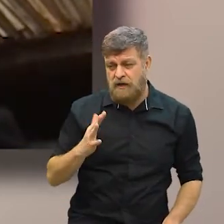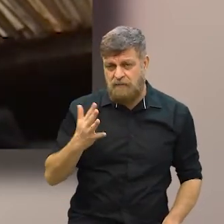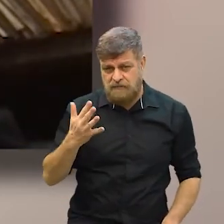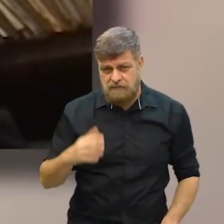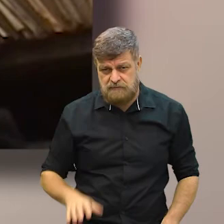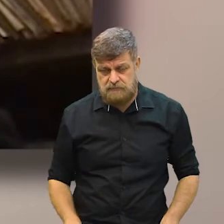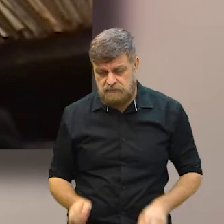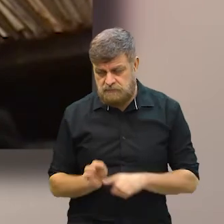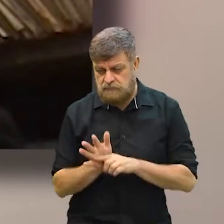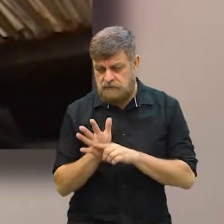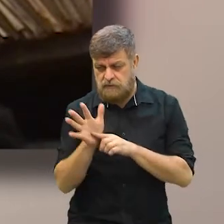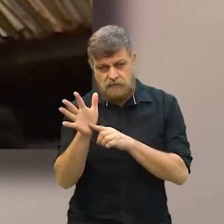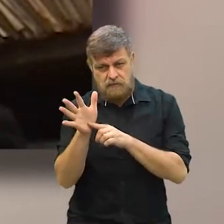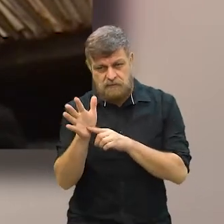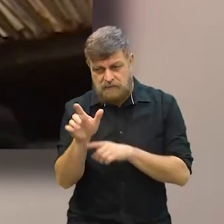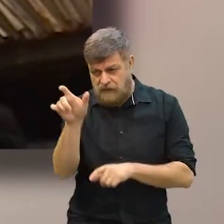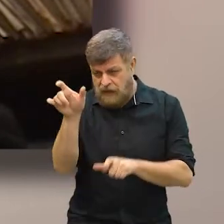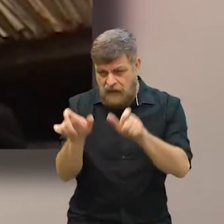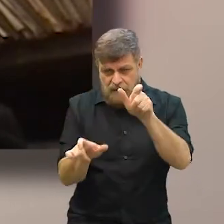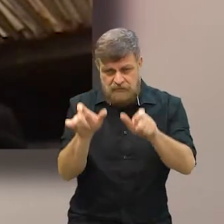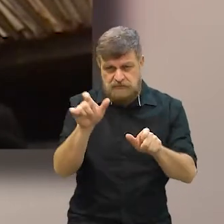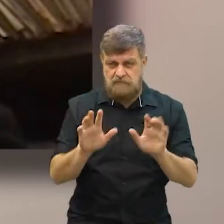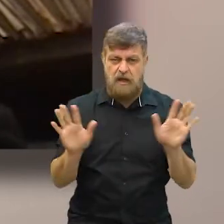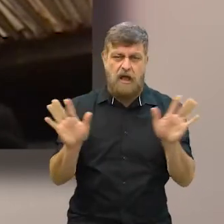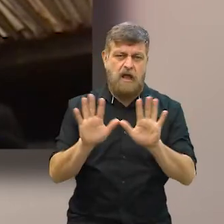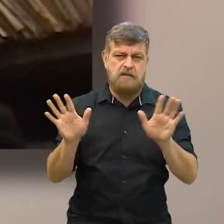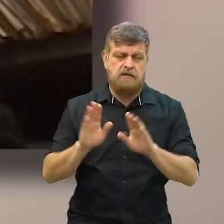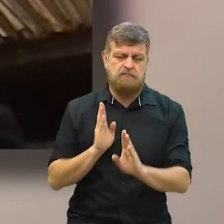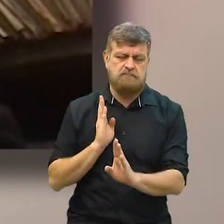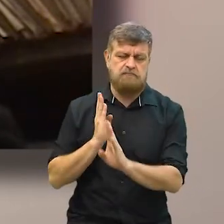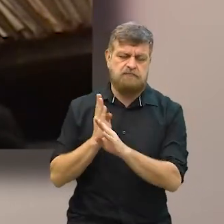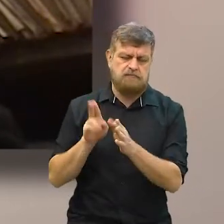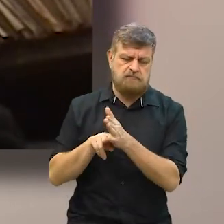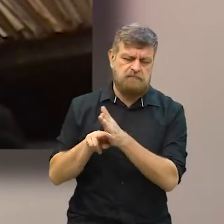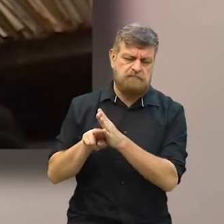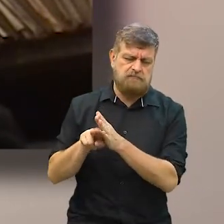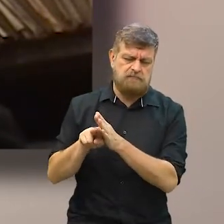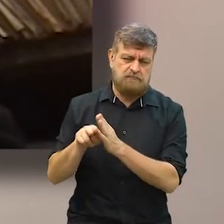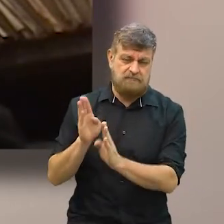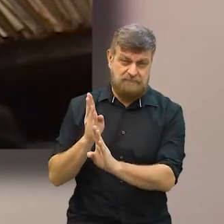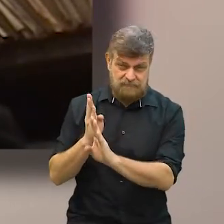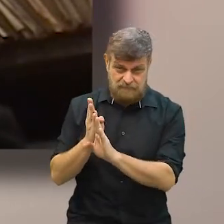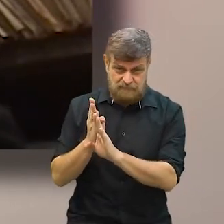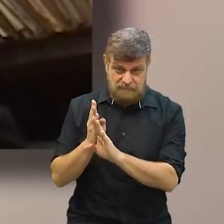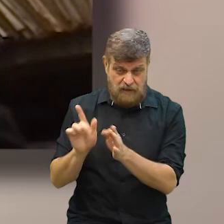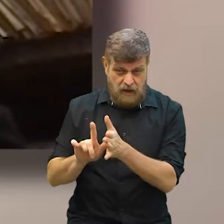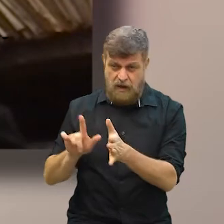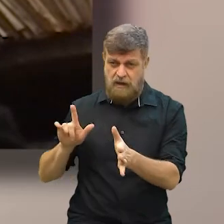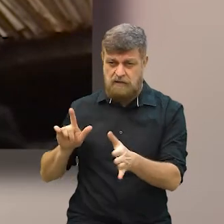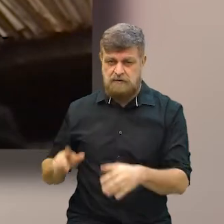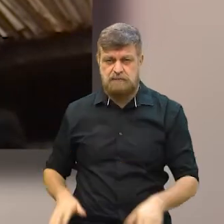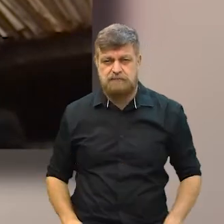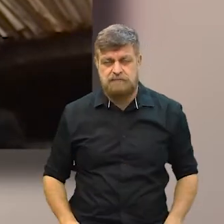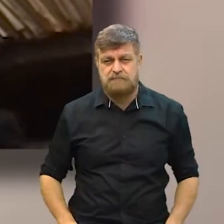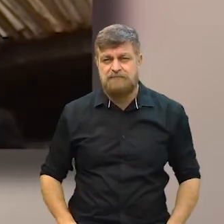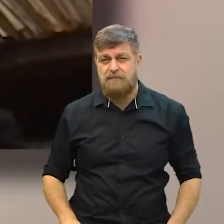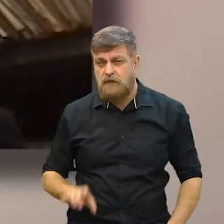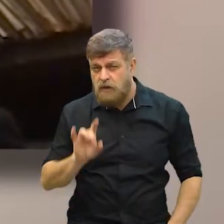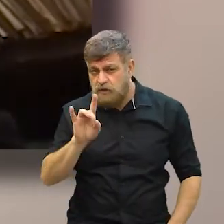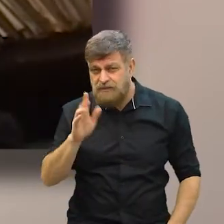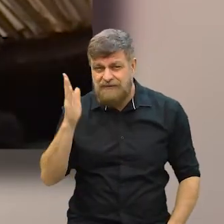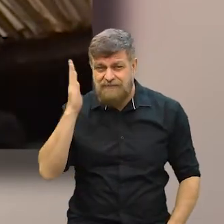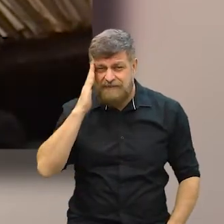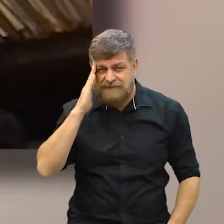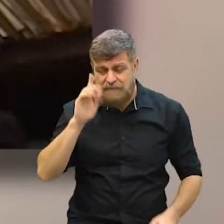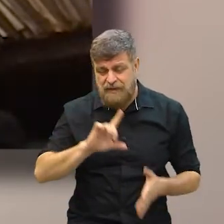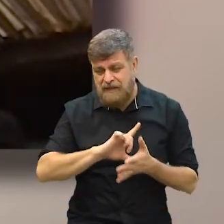tendência nesses subgrupos de não fazerem o diagnóstico precoce. E vão fazer o